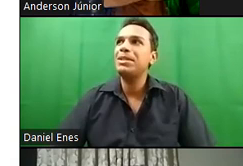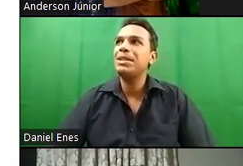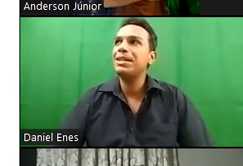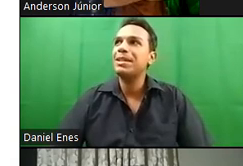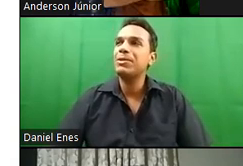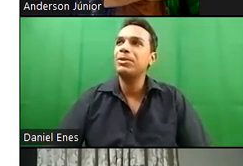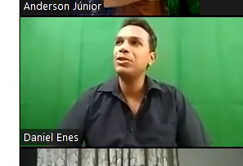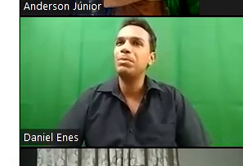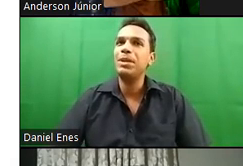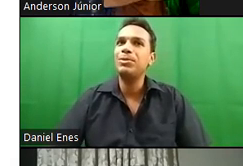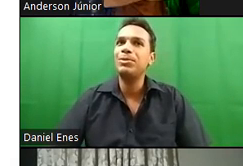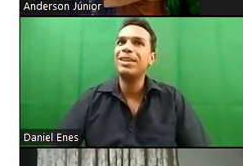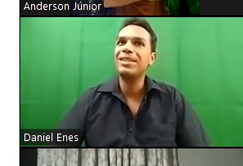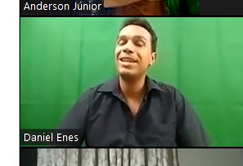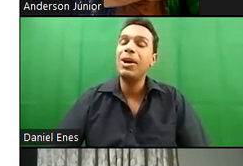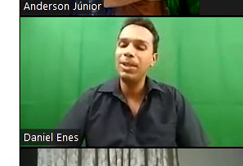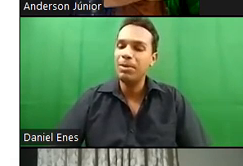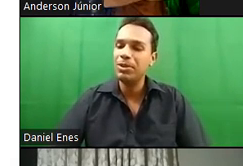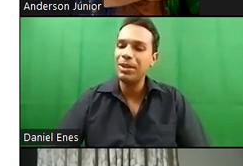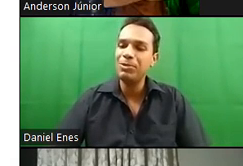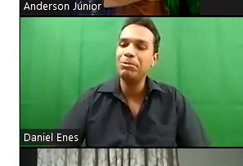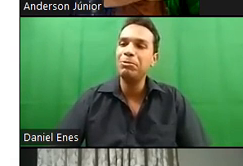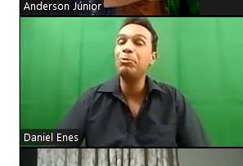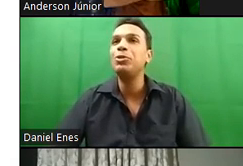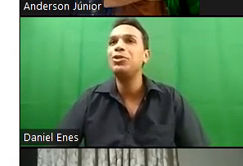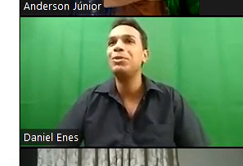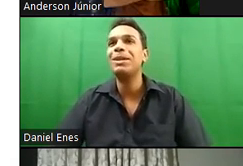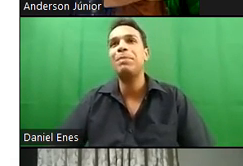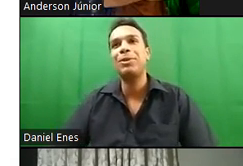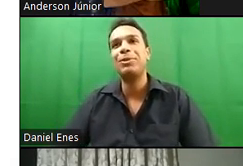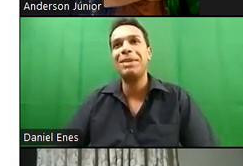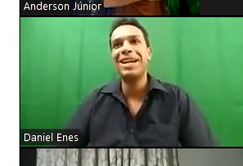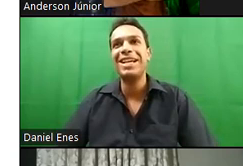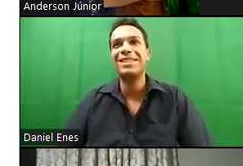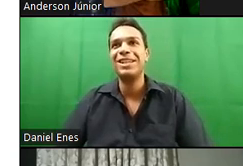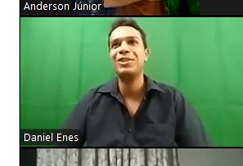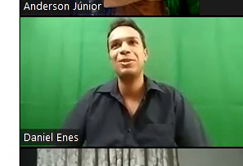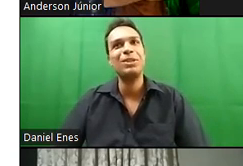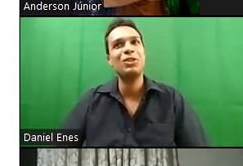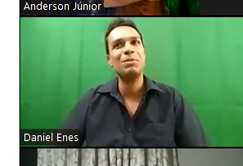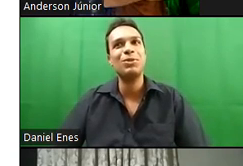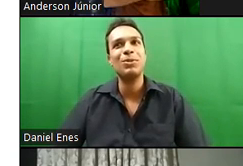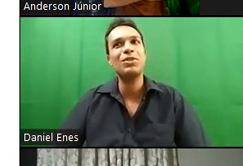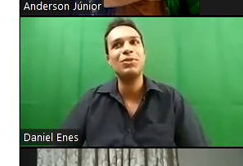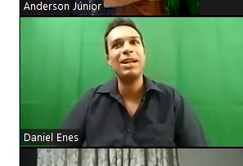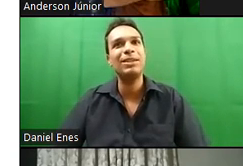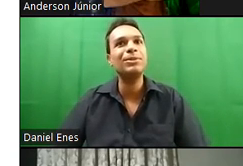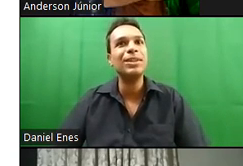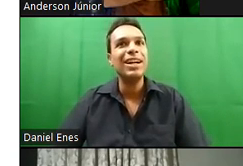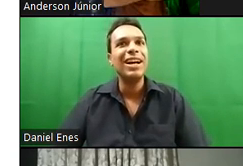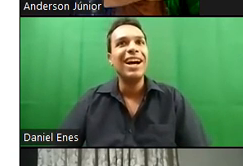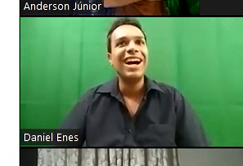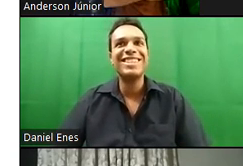própria vizinhança que, quando a gente pergunta assim, eu lembro, tem um mudinho aqui perto da minha casa, né? Geralmente as pessoas